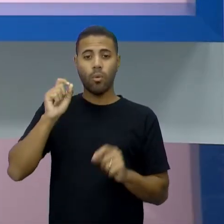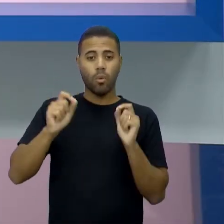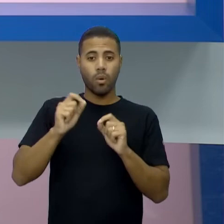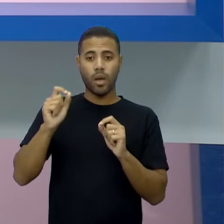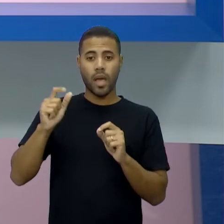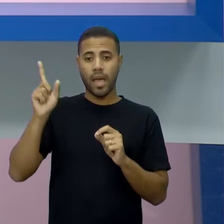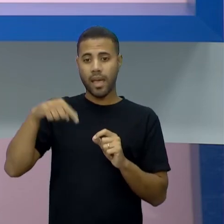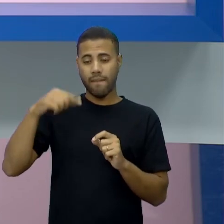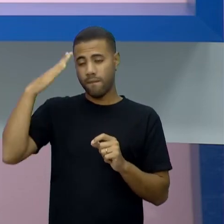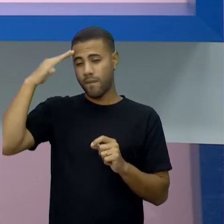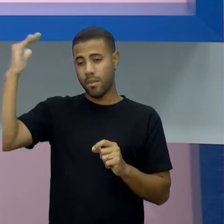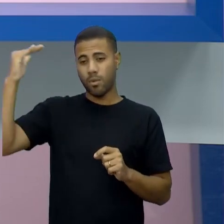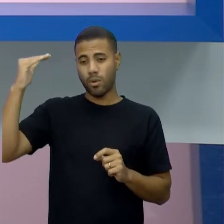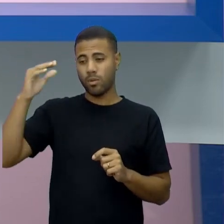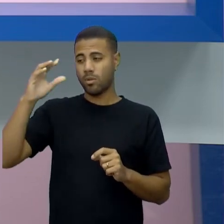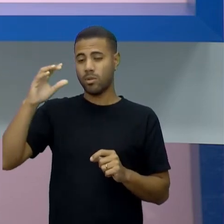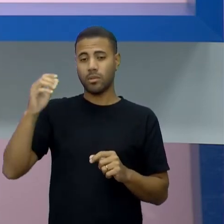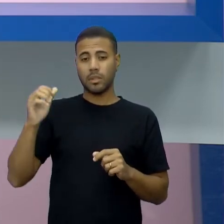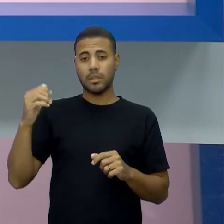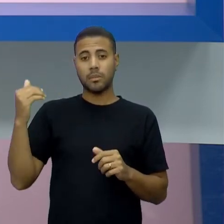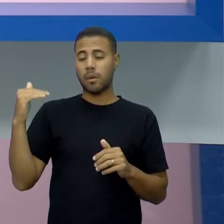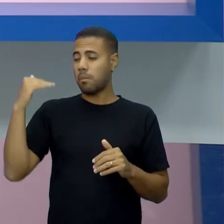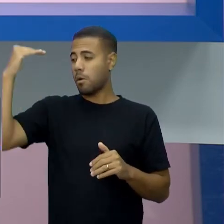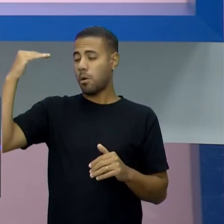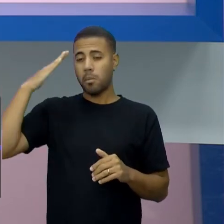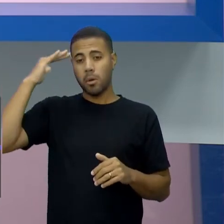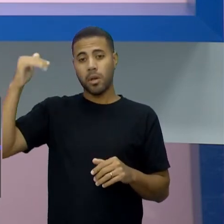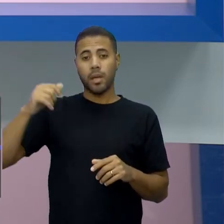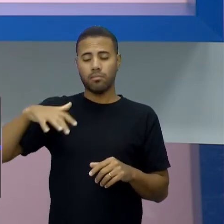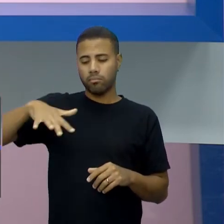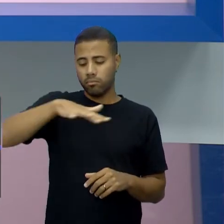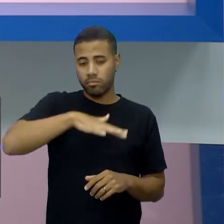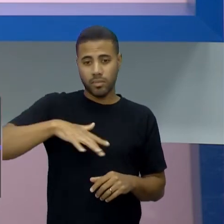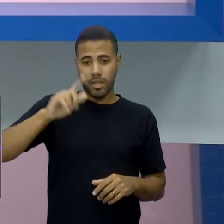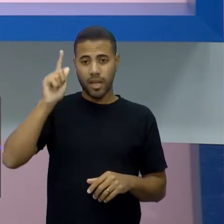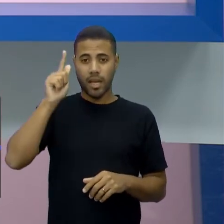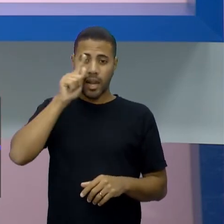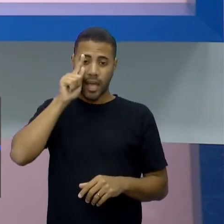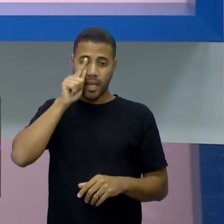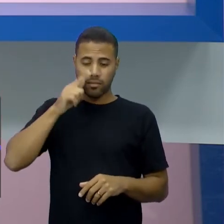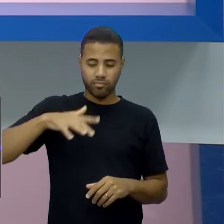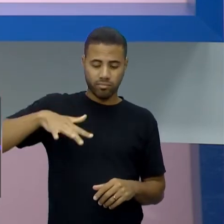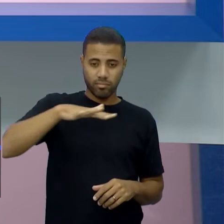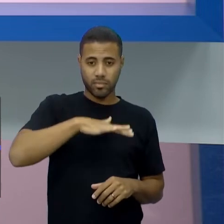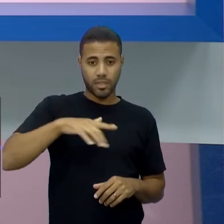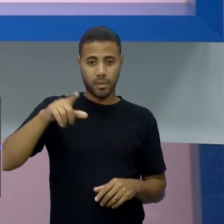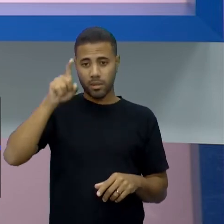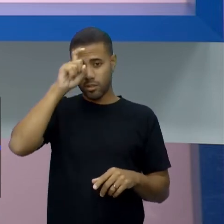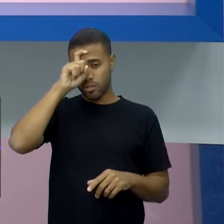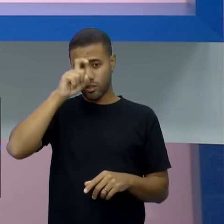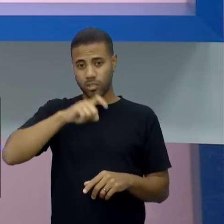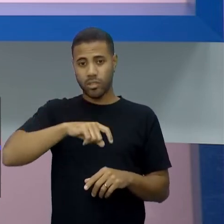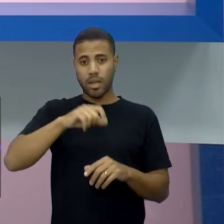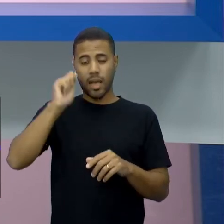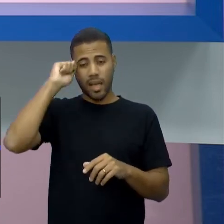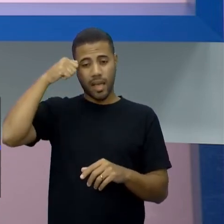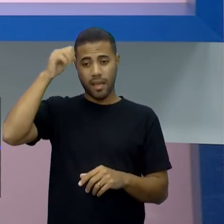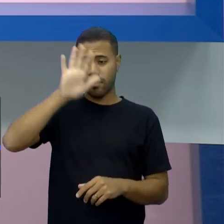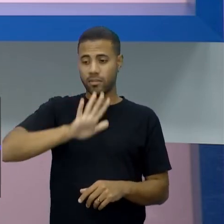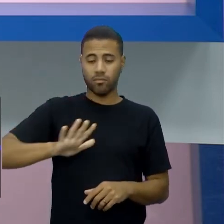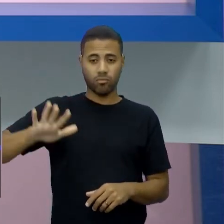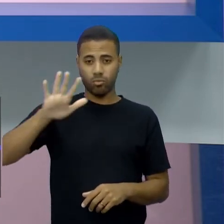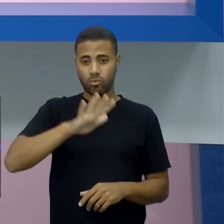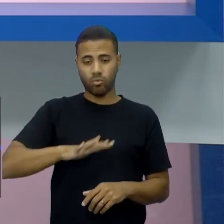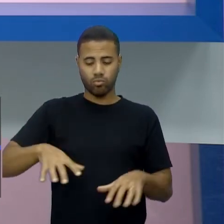o Grande, tá? Ele dominou a Grécia e dominou um pedaço do Egito também, da África, enfim.